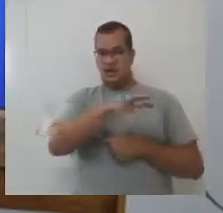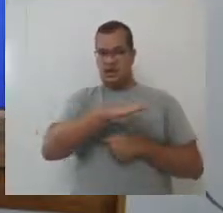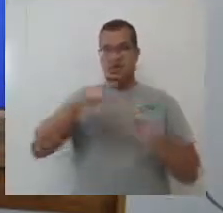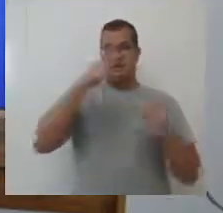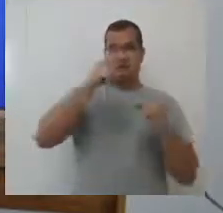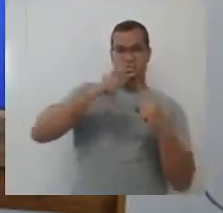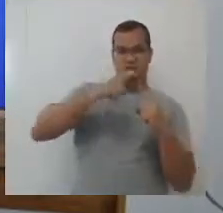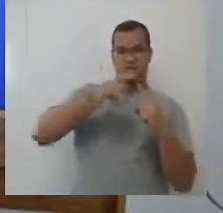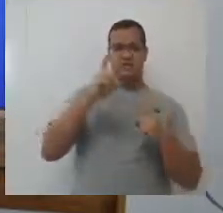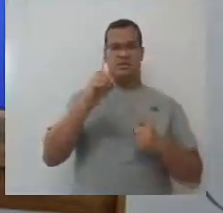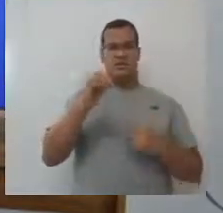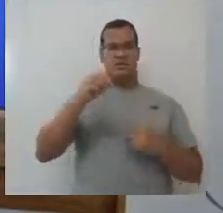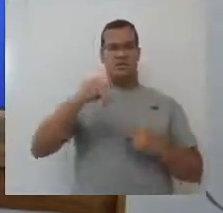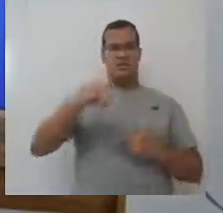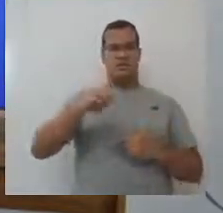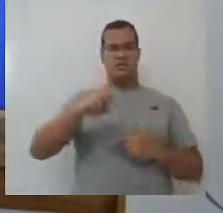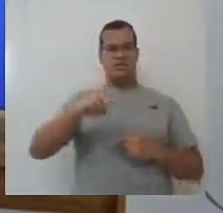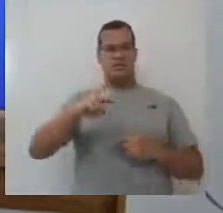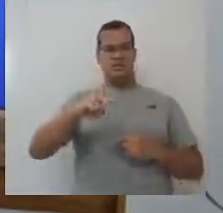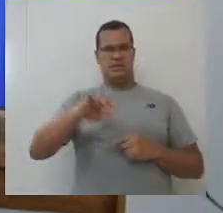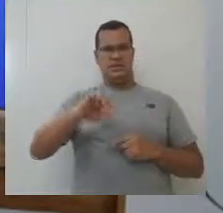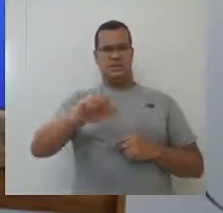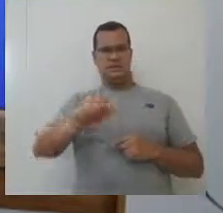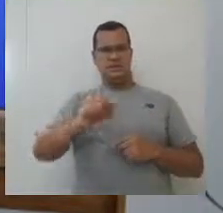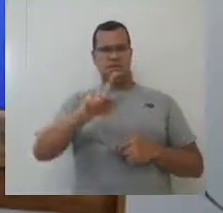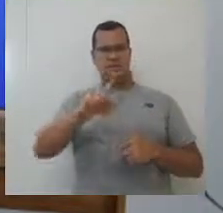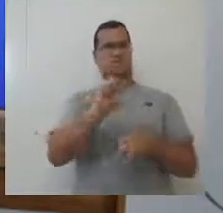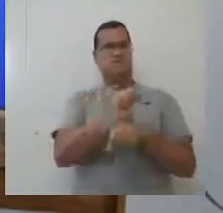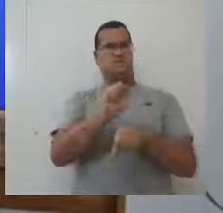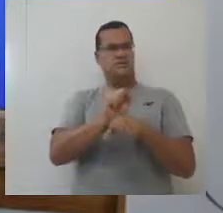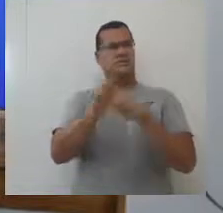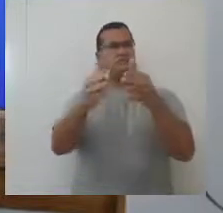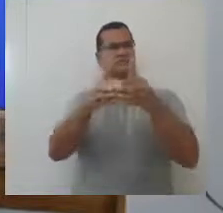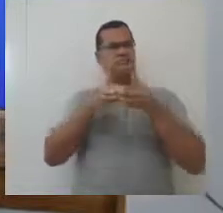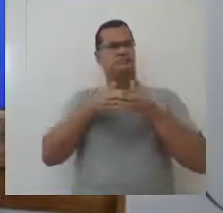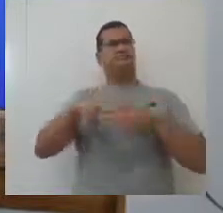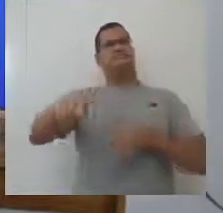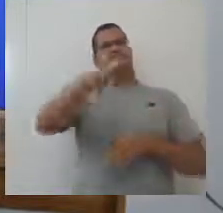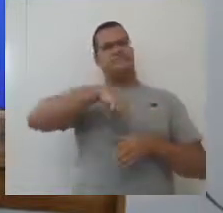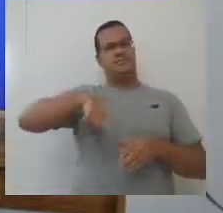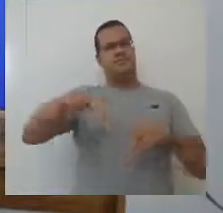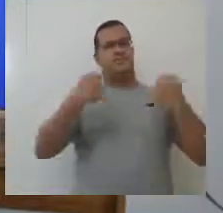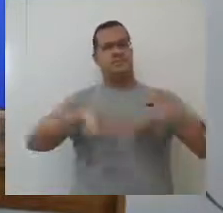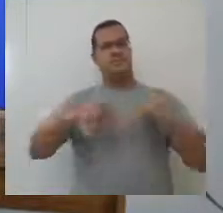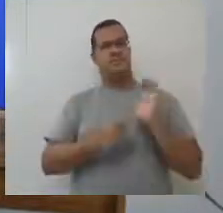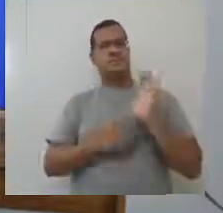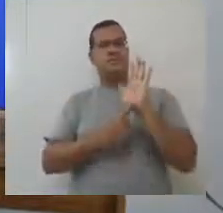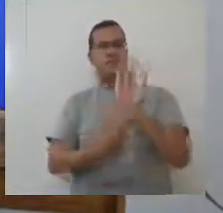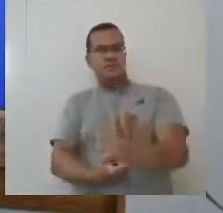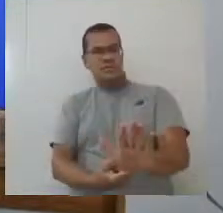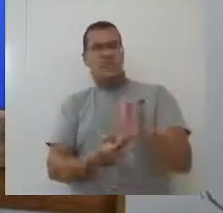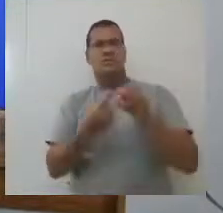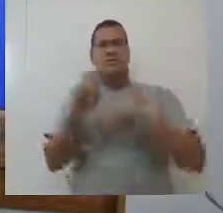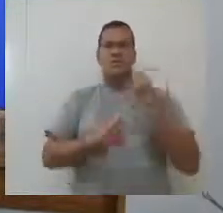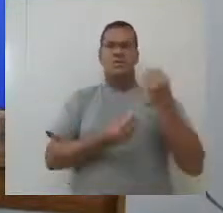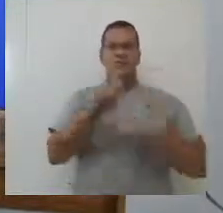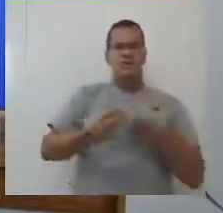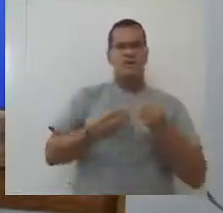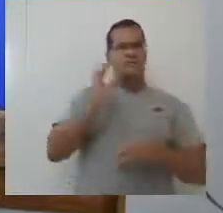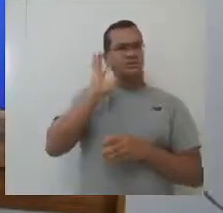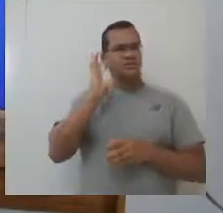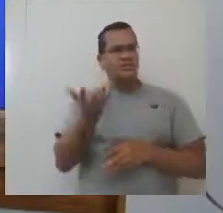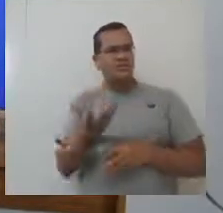de dominância, tá? Que é o que muita gente está esperando, eu vou pedir licença a vocês, porque eu preciso mostrar a vocês umas técnicas de